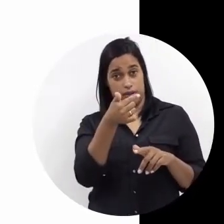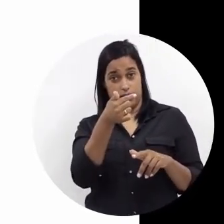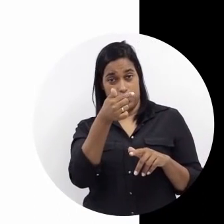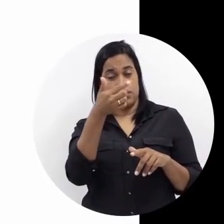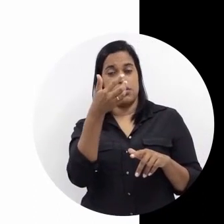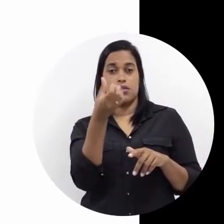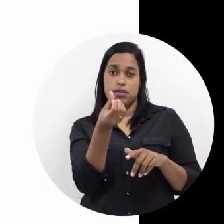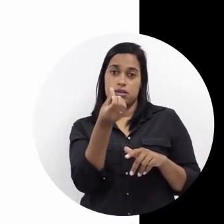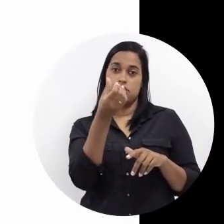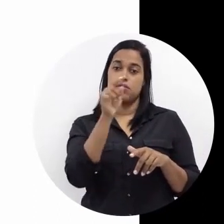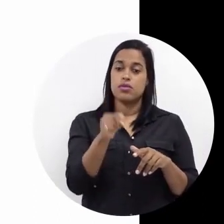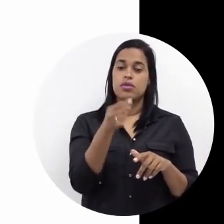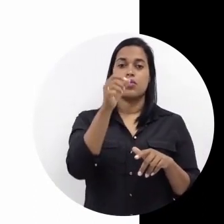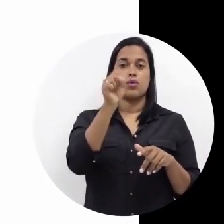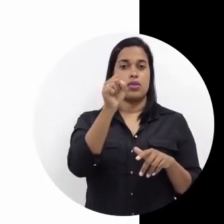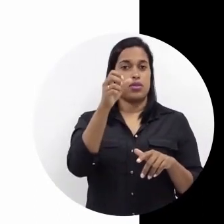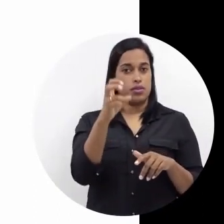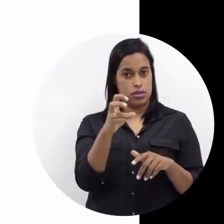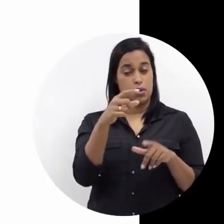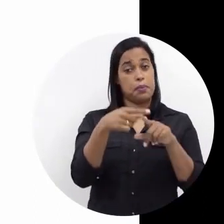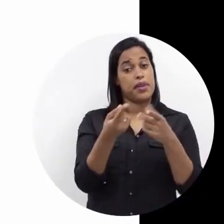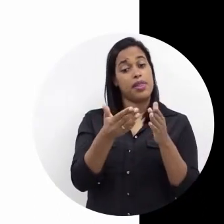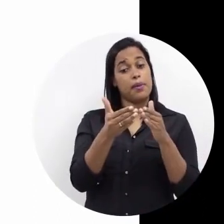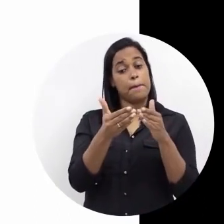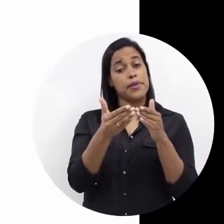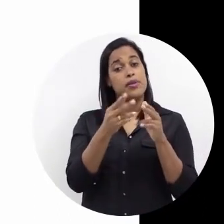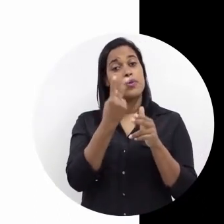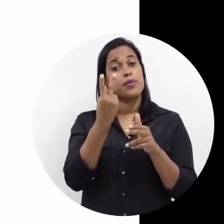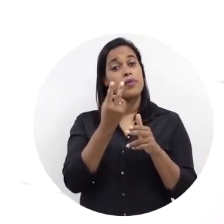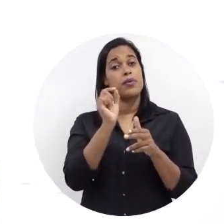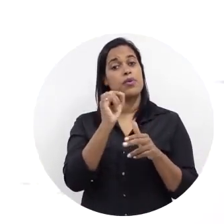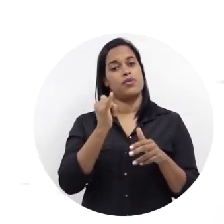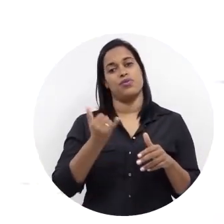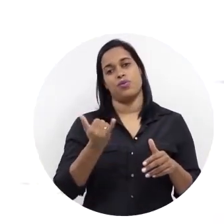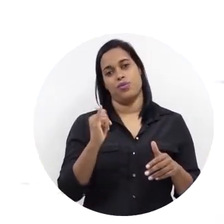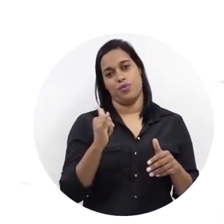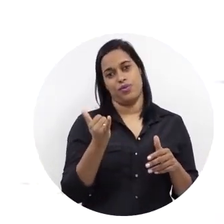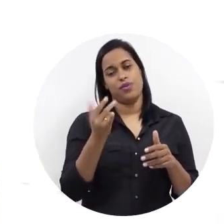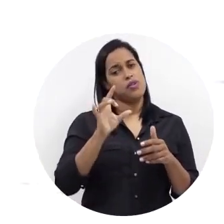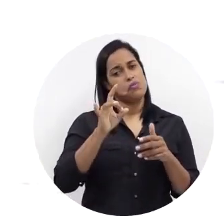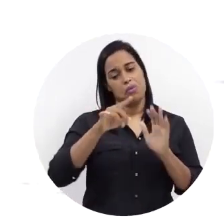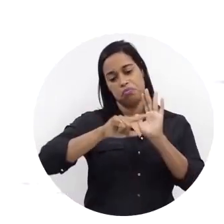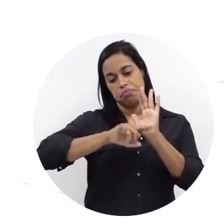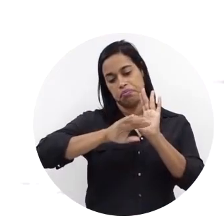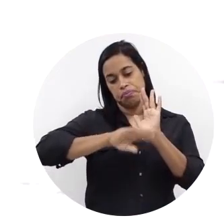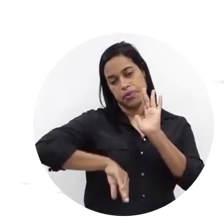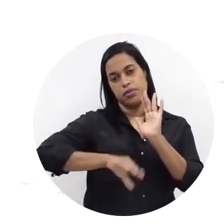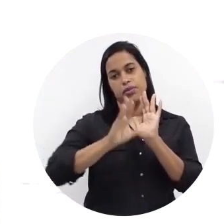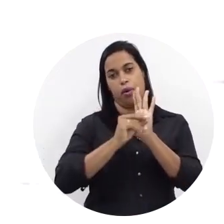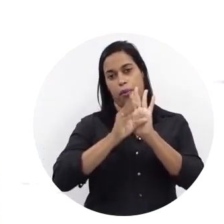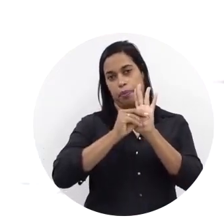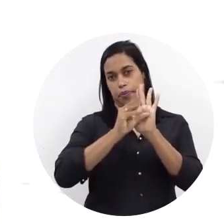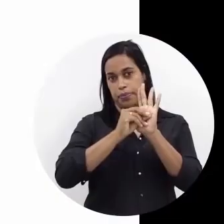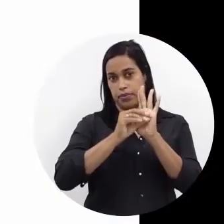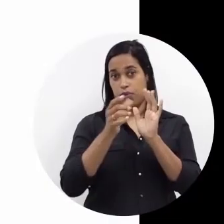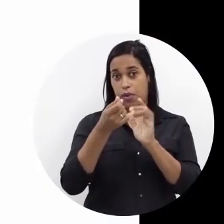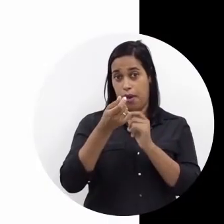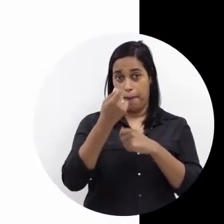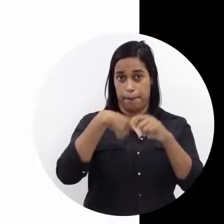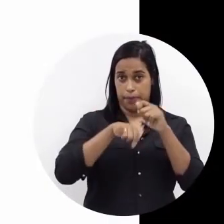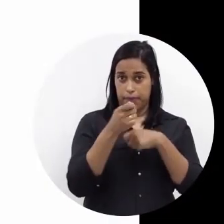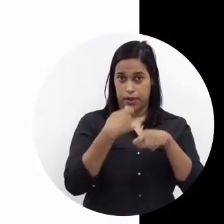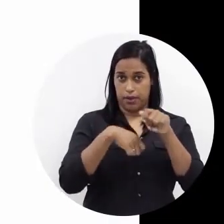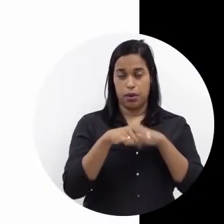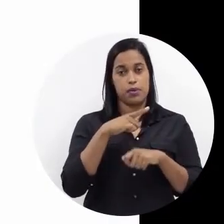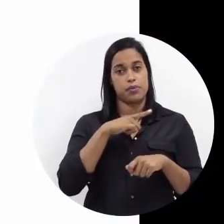sendo que nossa questão está pedindo o valor dos juros. Basta, então, subtrair o montante do capital, ok? E